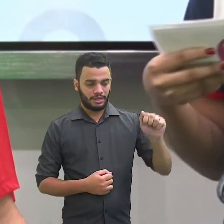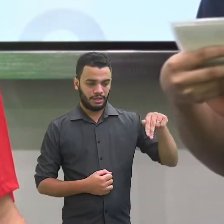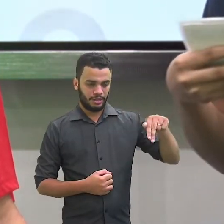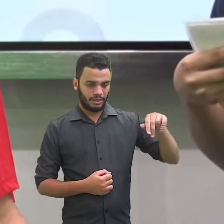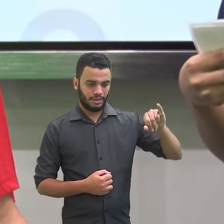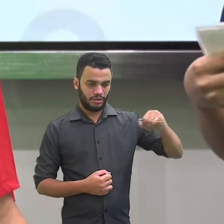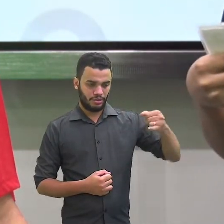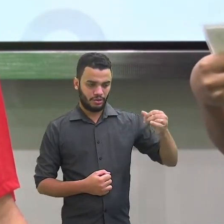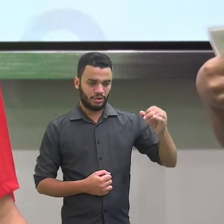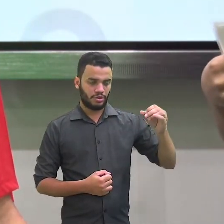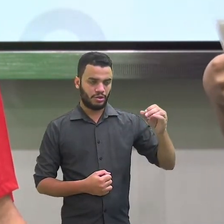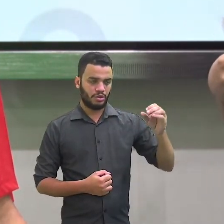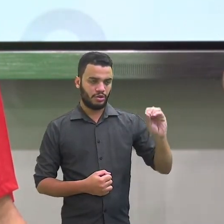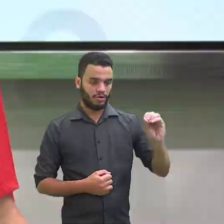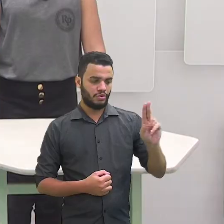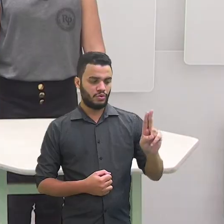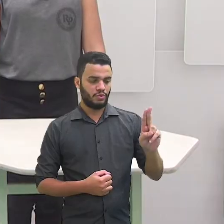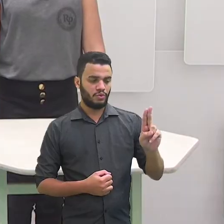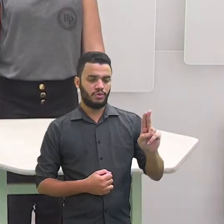A-R-R-A-N-J-O-U. Arranjou.